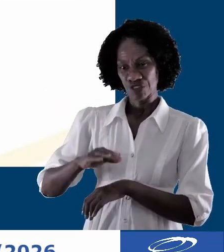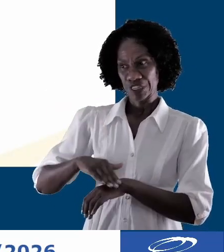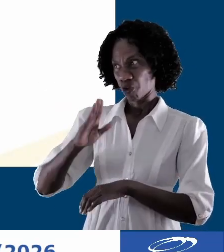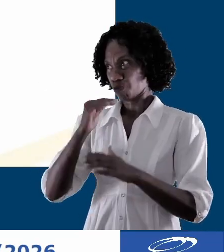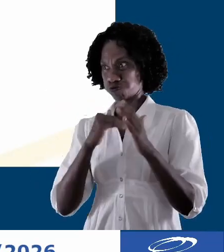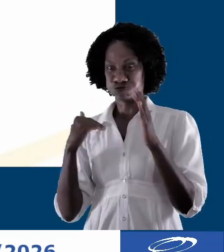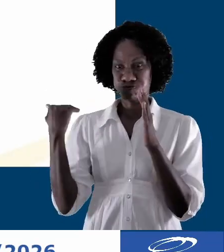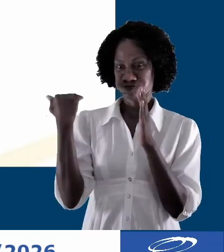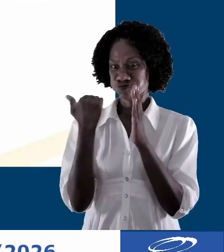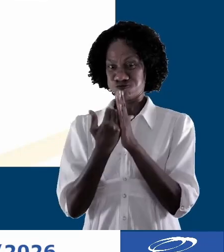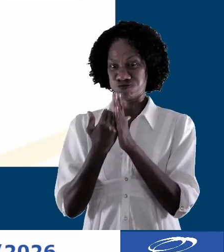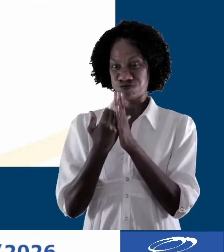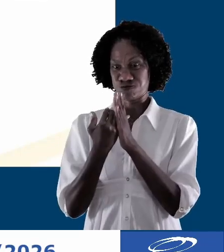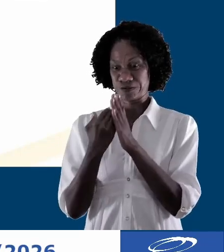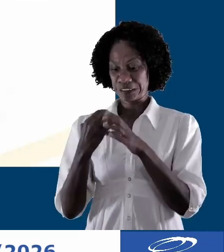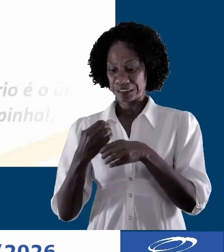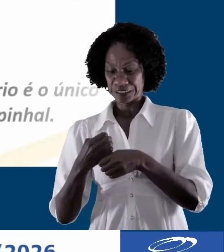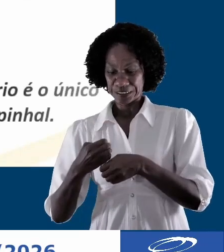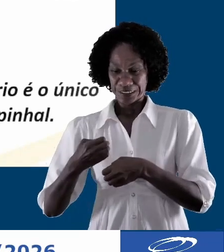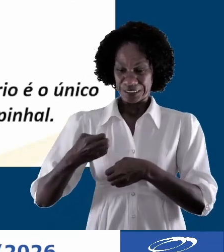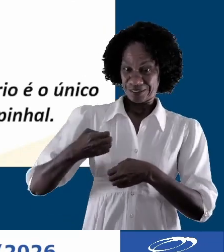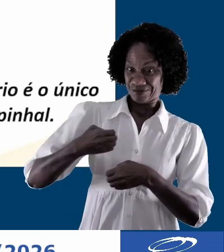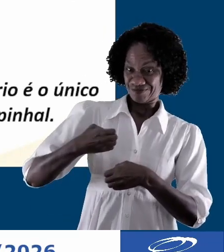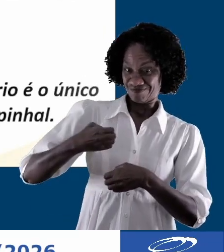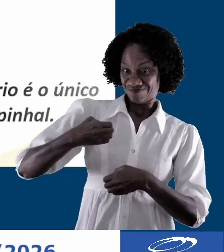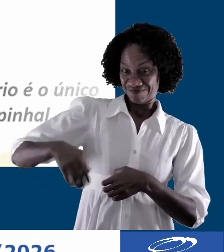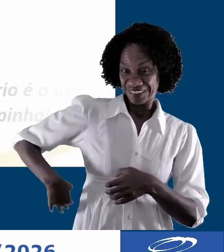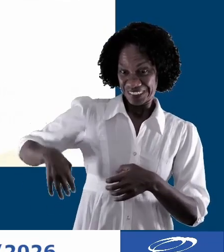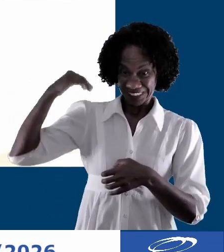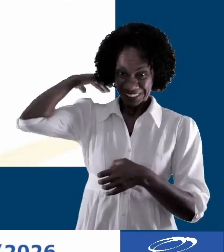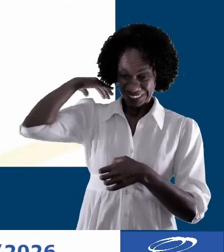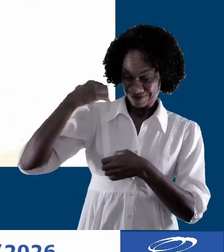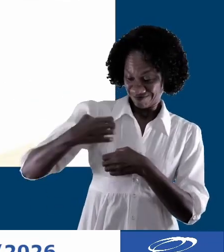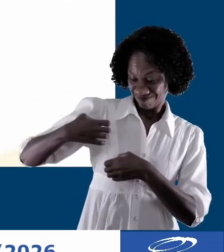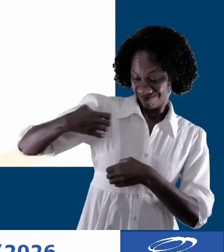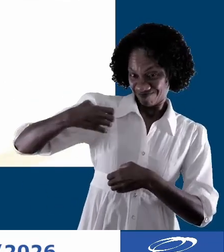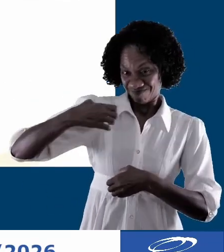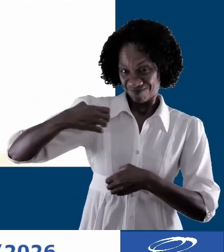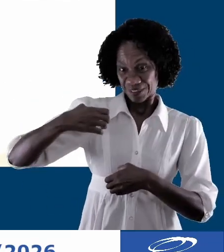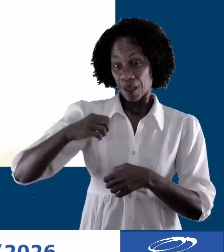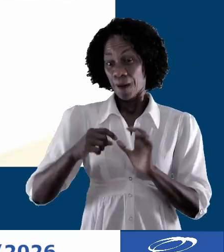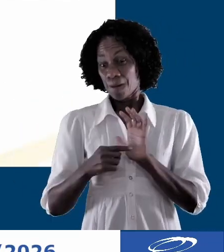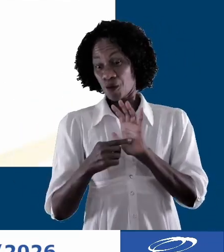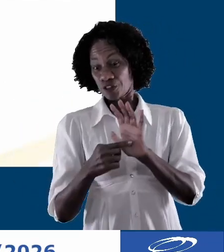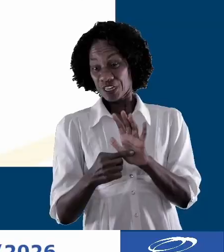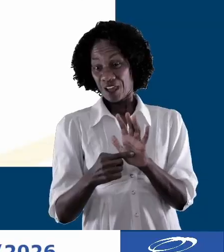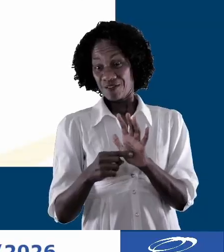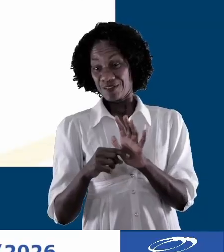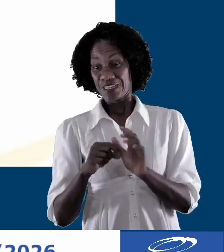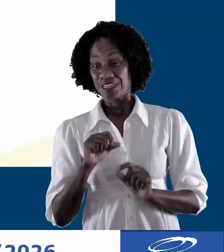com deformidade gravíssima, compressão medular, com sinais piramidais.